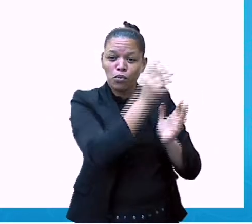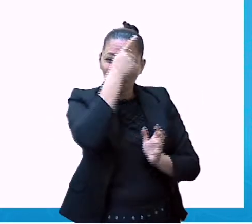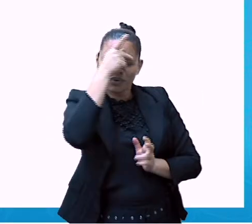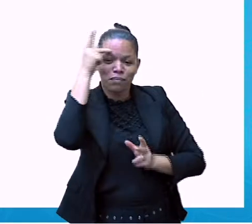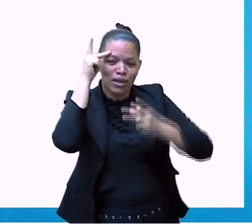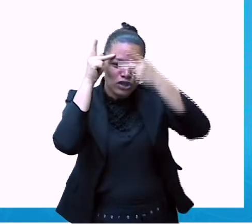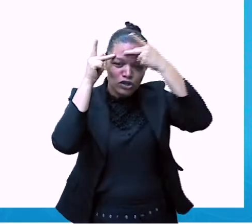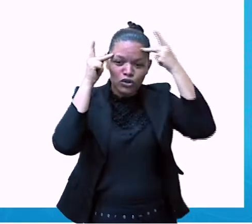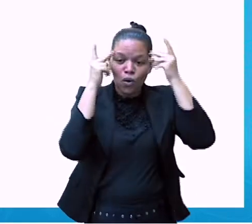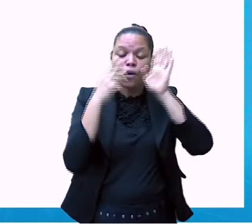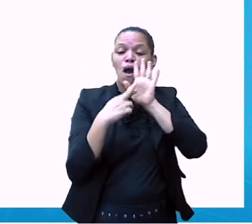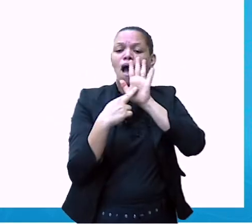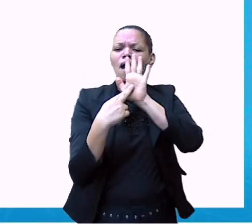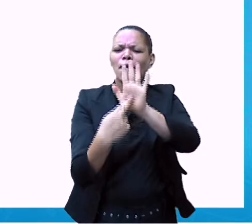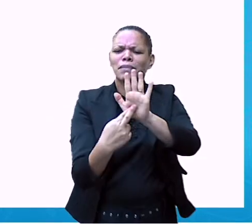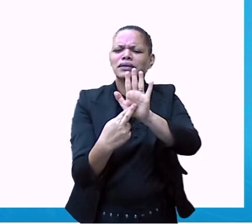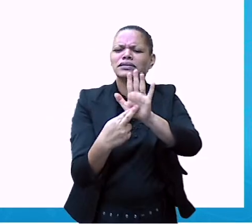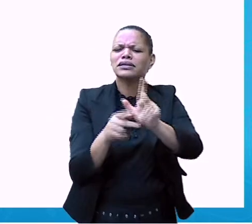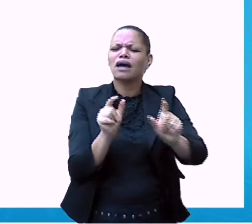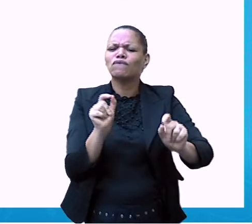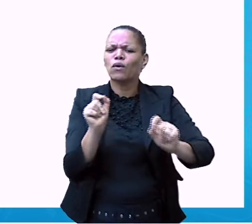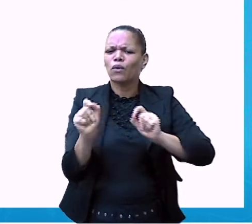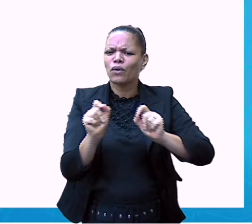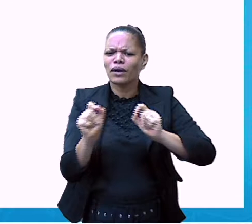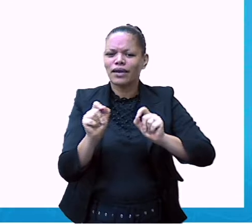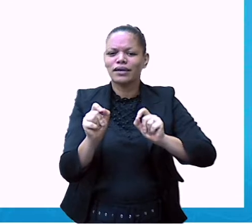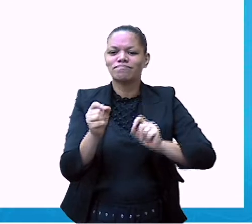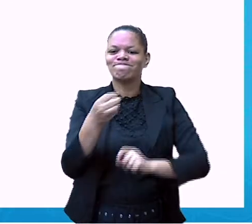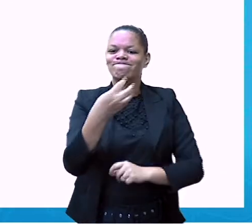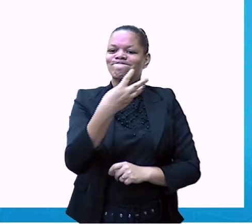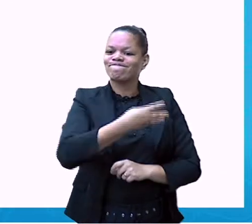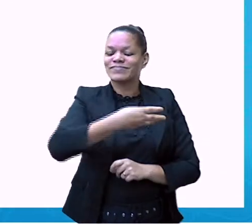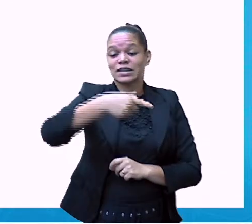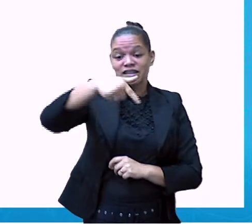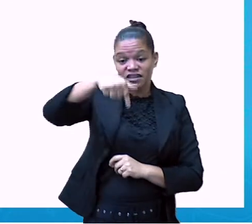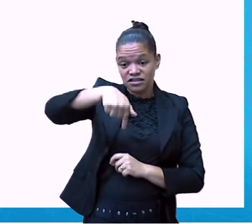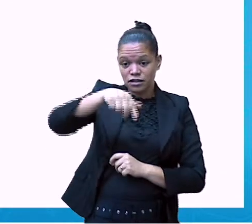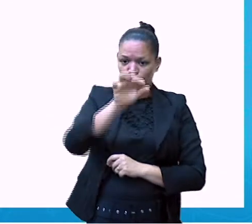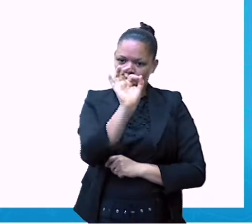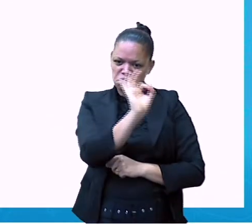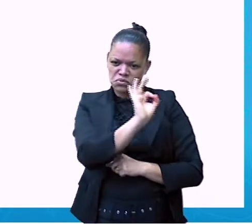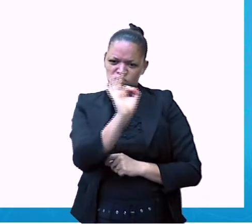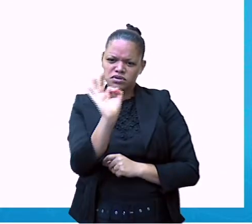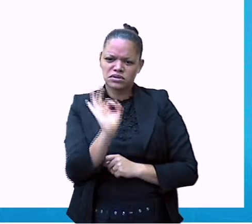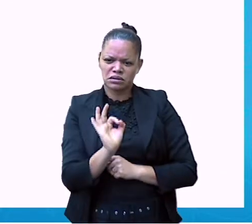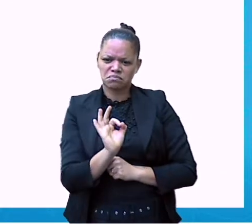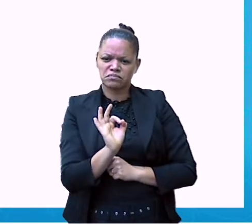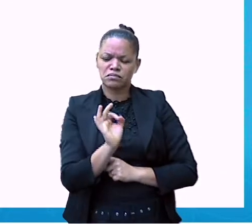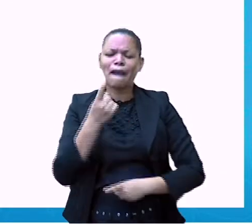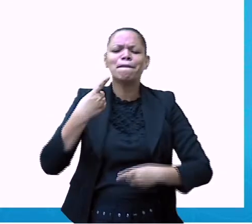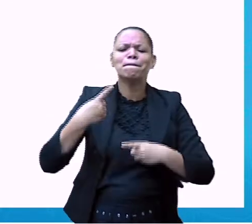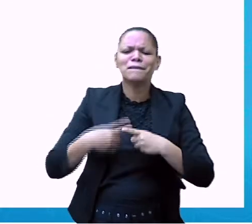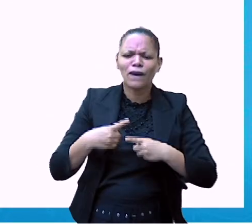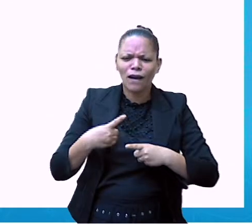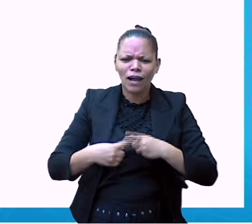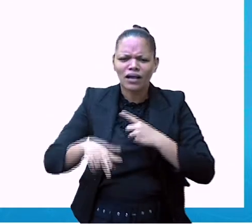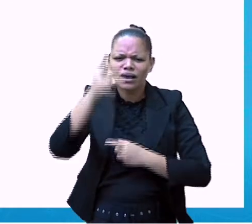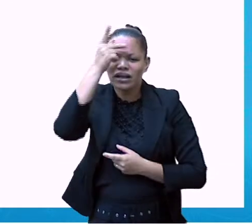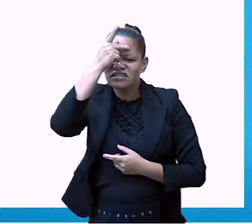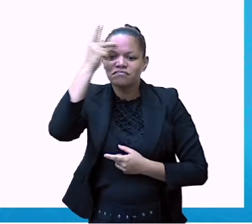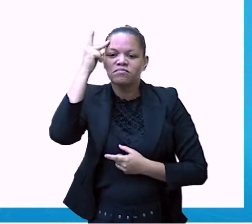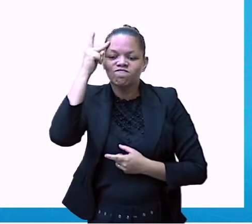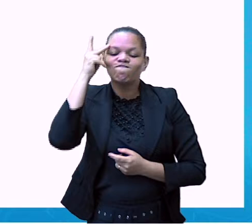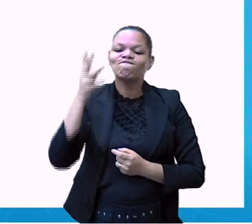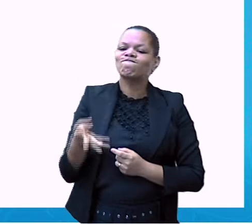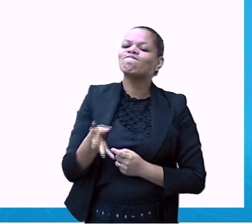37%. As pessoas reconhecem as maneiras de conter o gasto, porém admitem